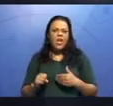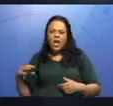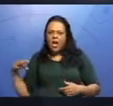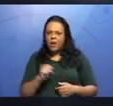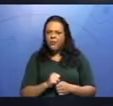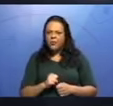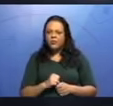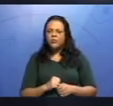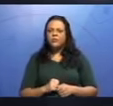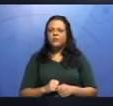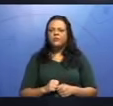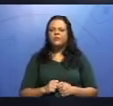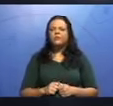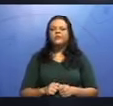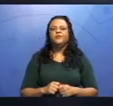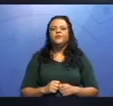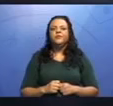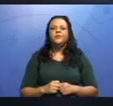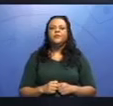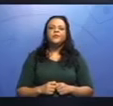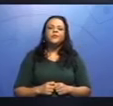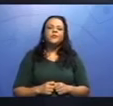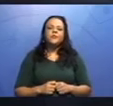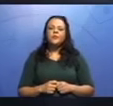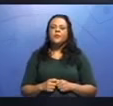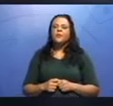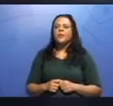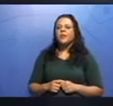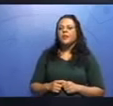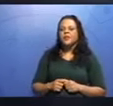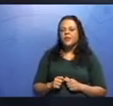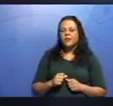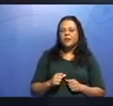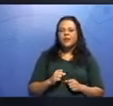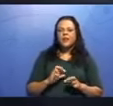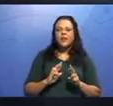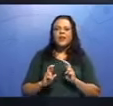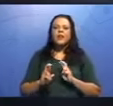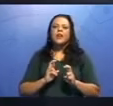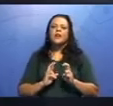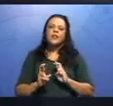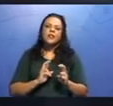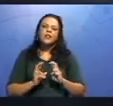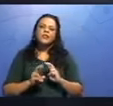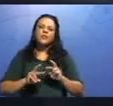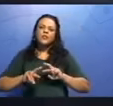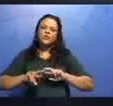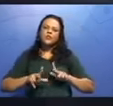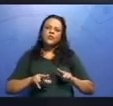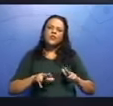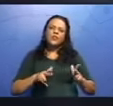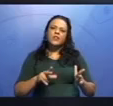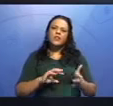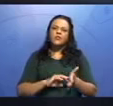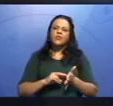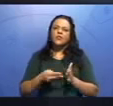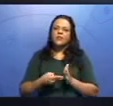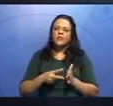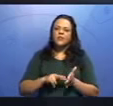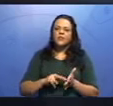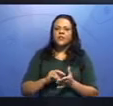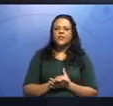pressa. Uma mesma conjunção pode estabelecer relações diferentes de sentido. Observe o significado da conjunção